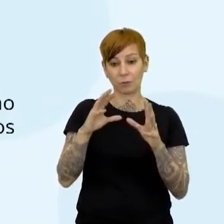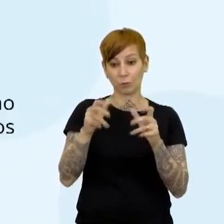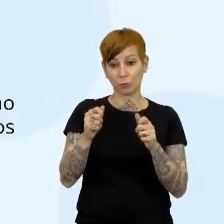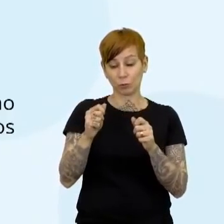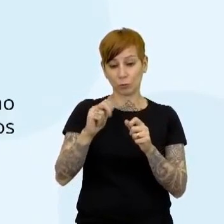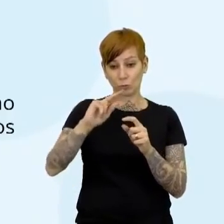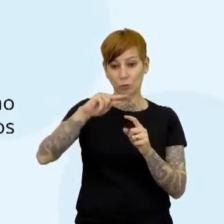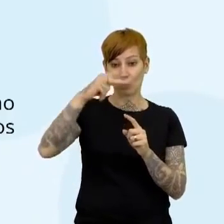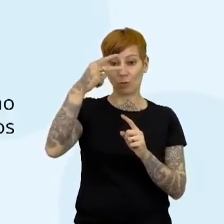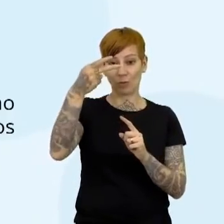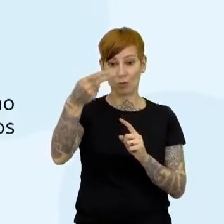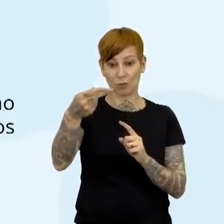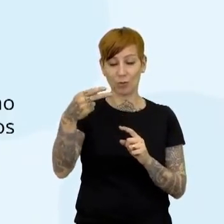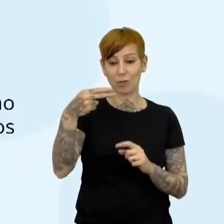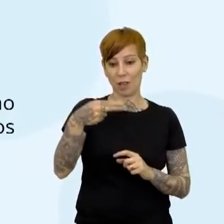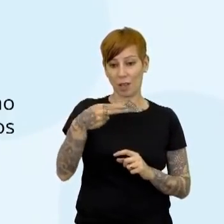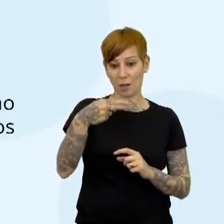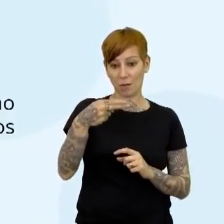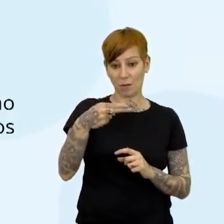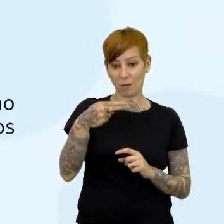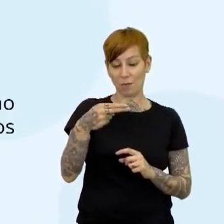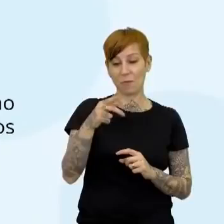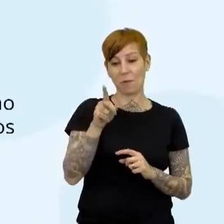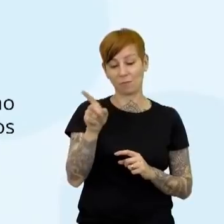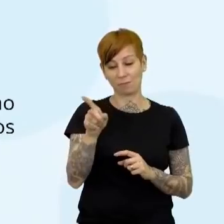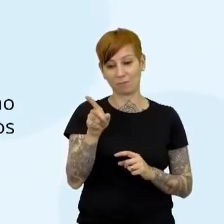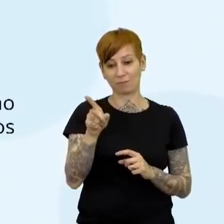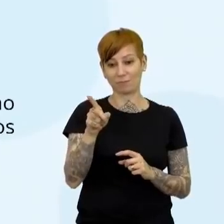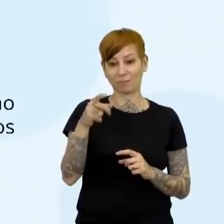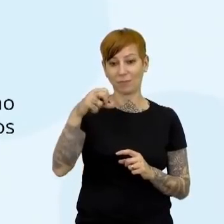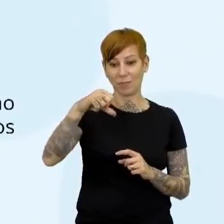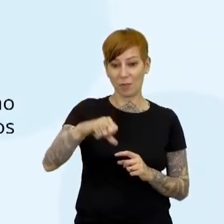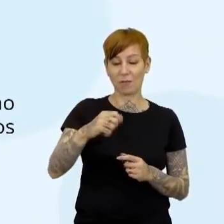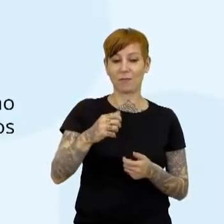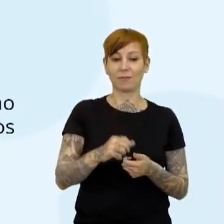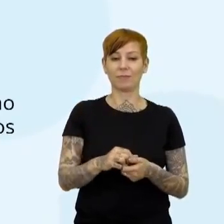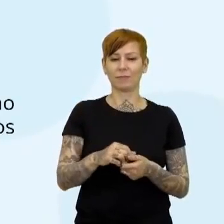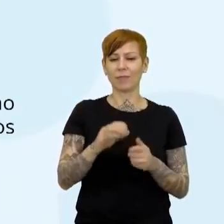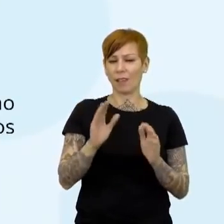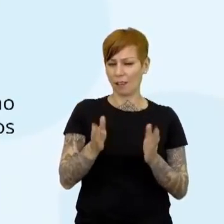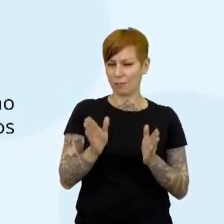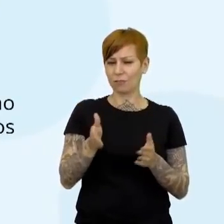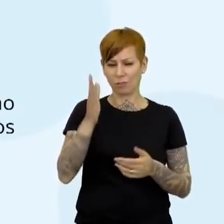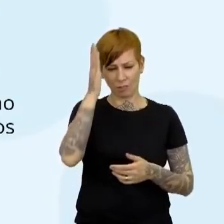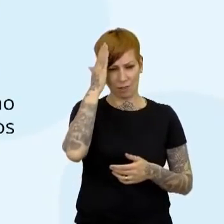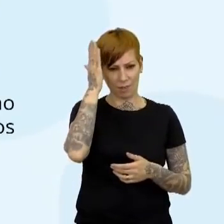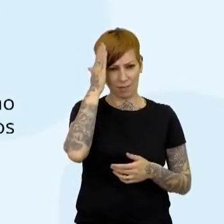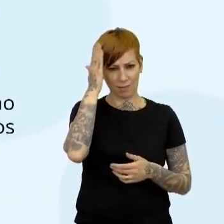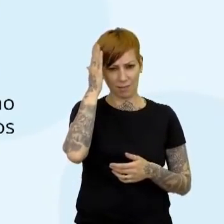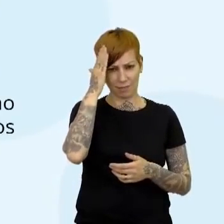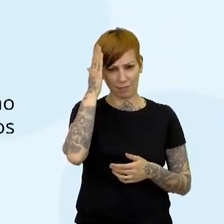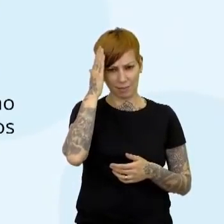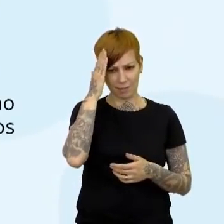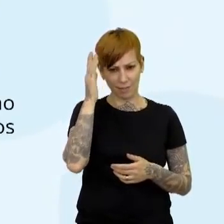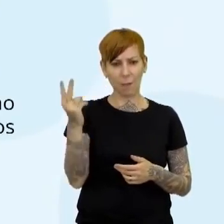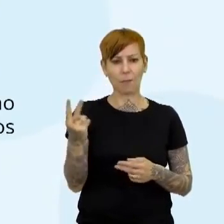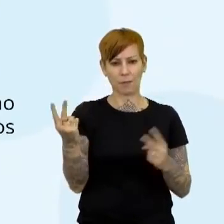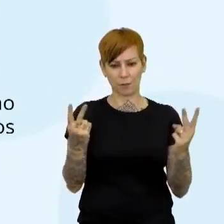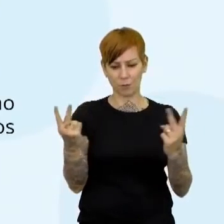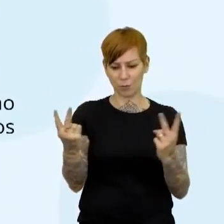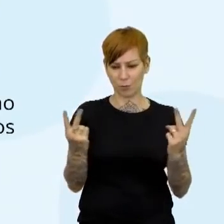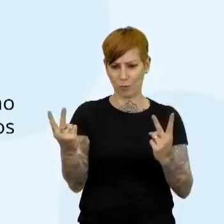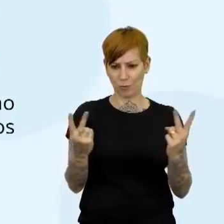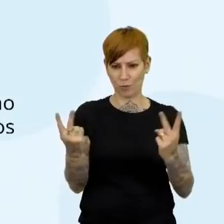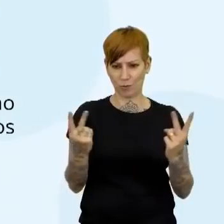resulta num número positivo aí então essa daqui a gente já sabe fazer Tá bom até eu sei esta eu sei